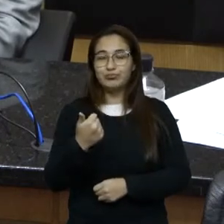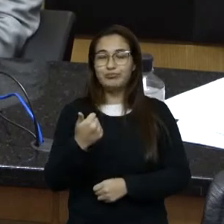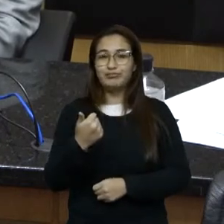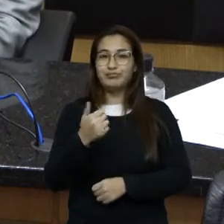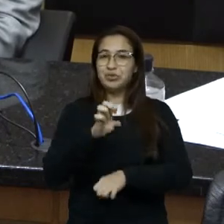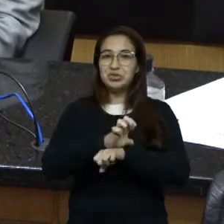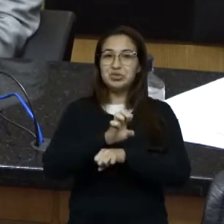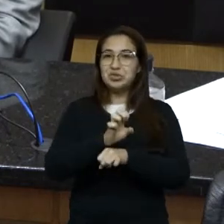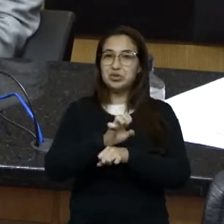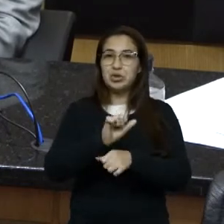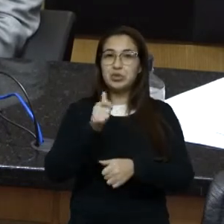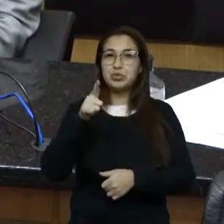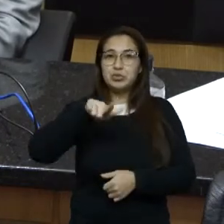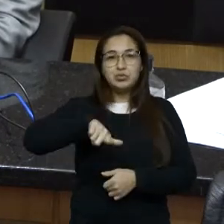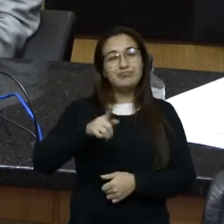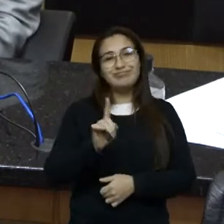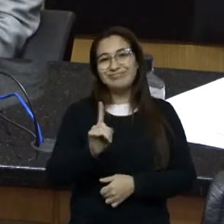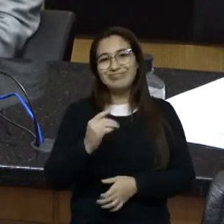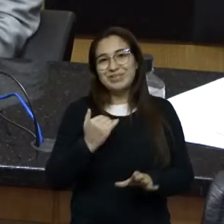cá